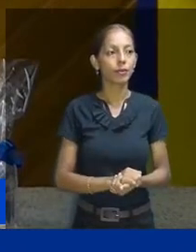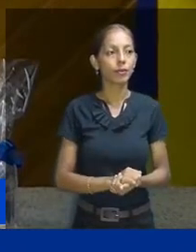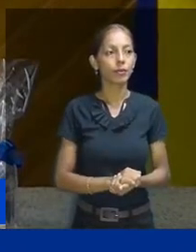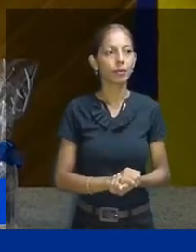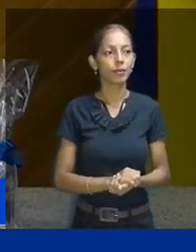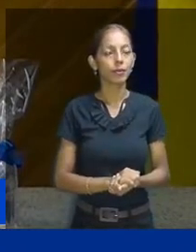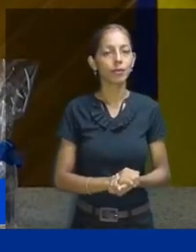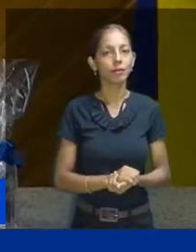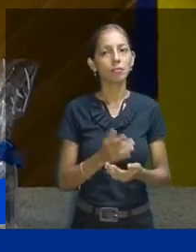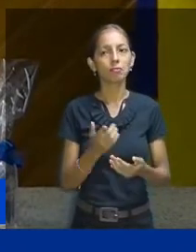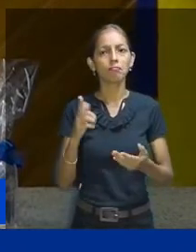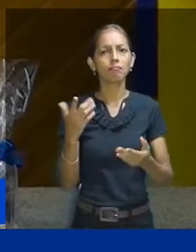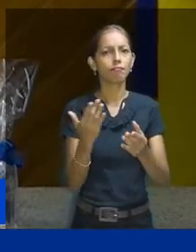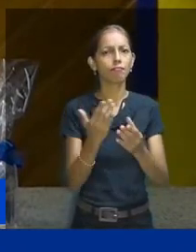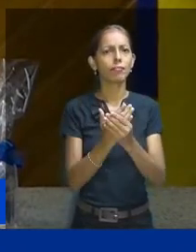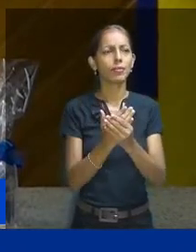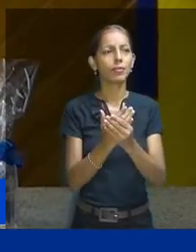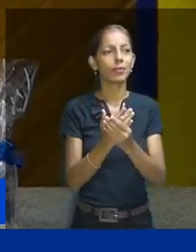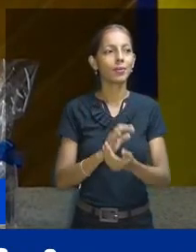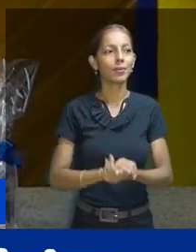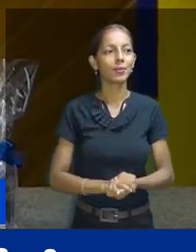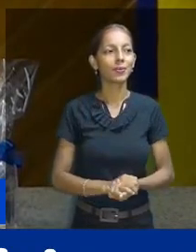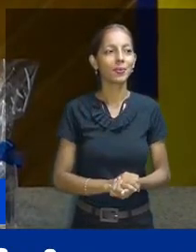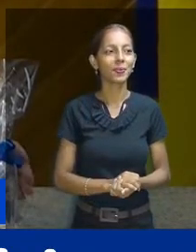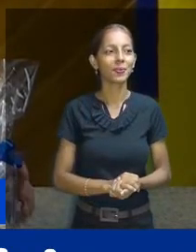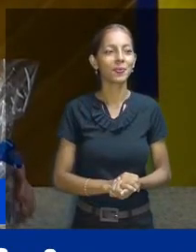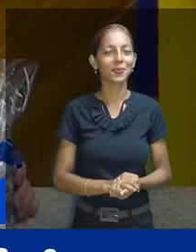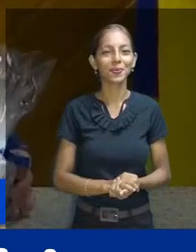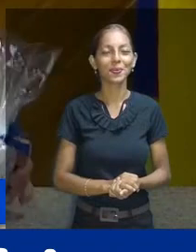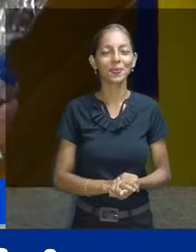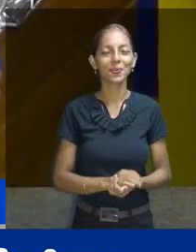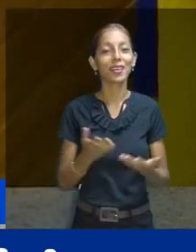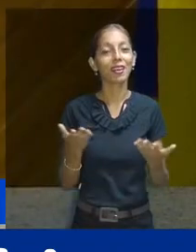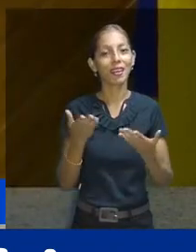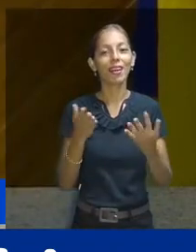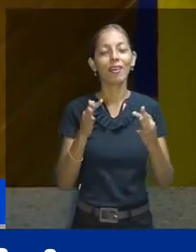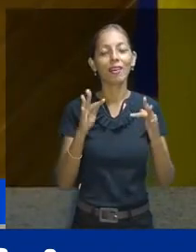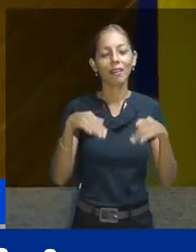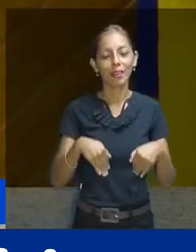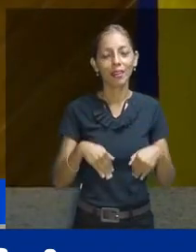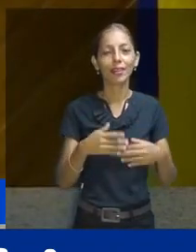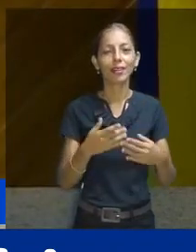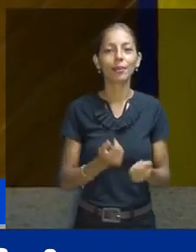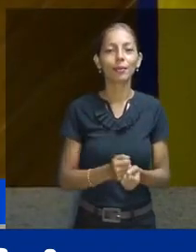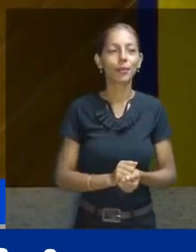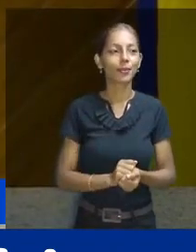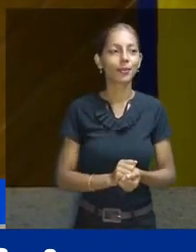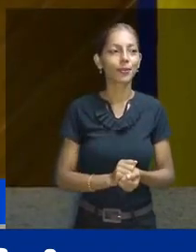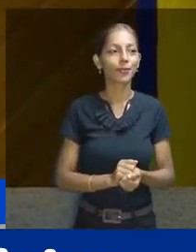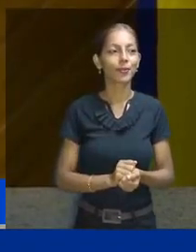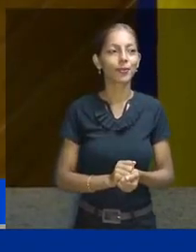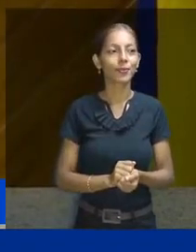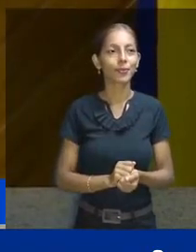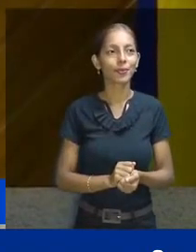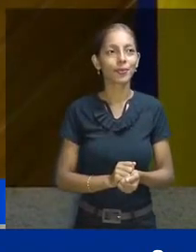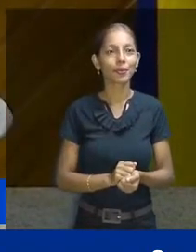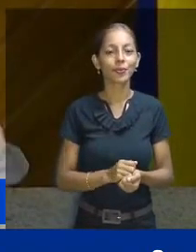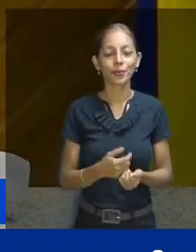não. Resta-me, antes de declarar encerrada a sessão, dizer aos ilustres colegas que nós mandamos confeccionar